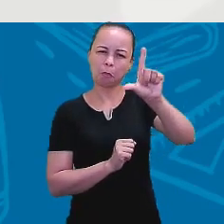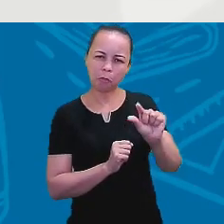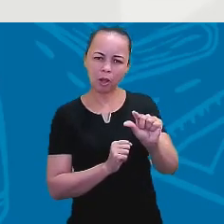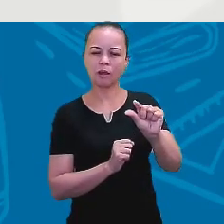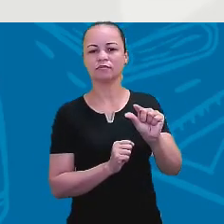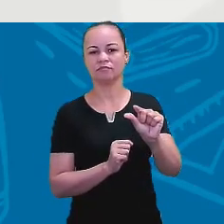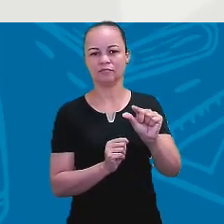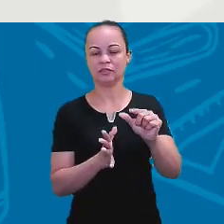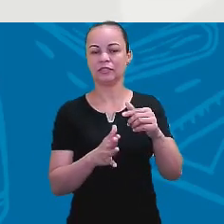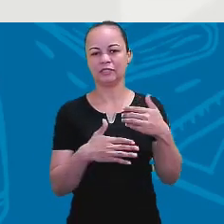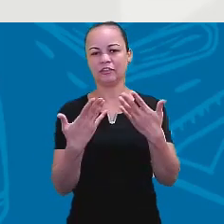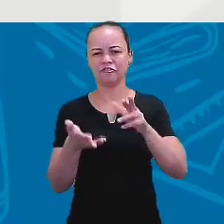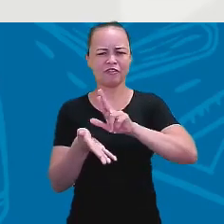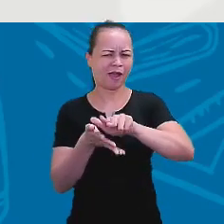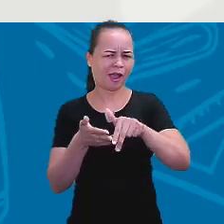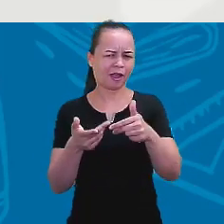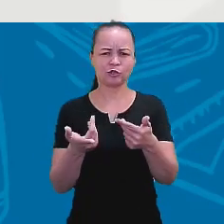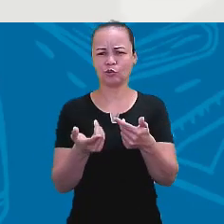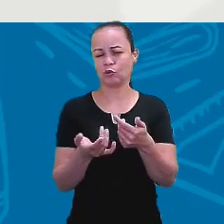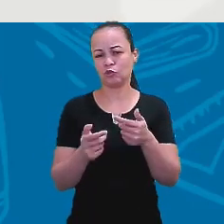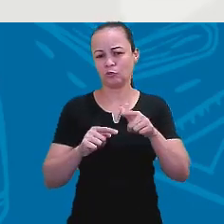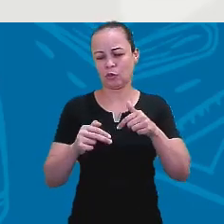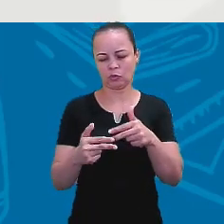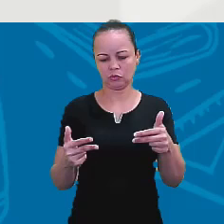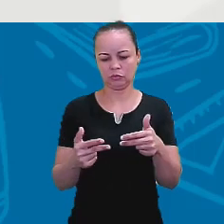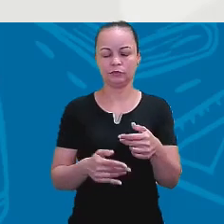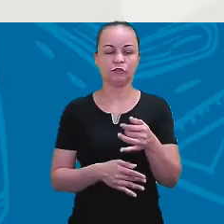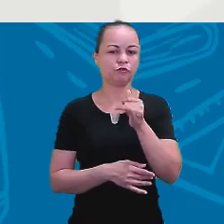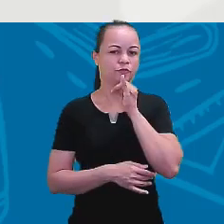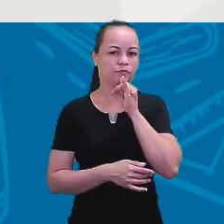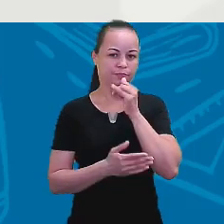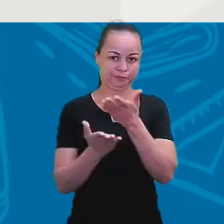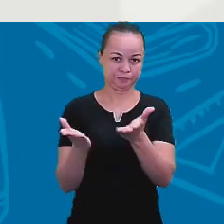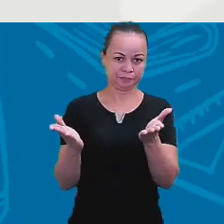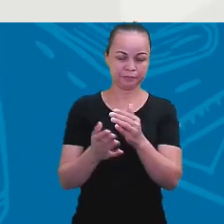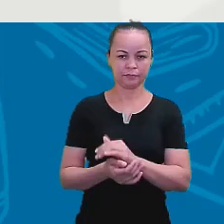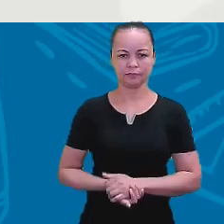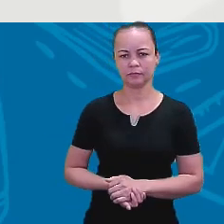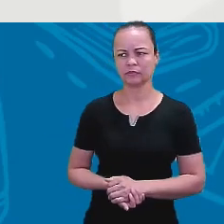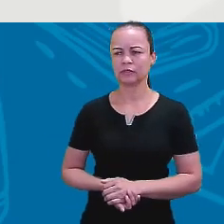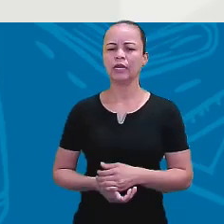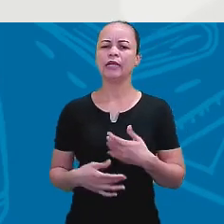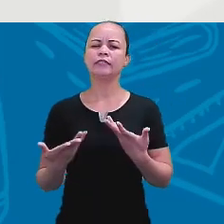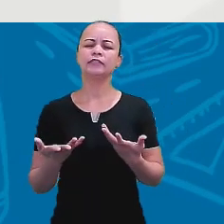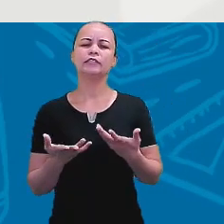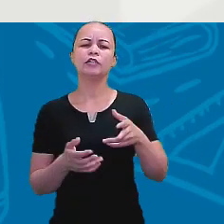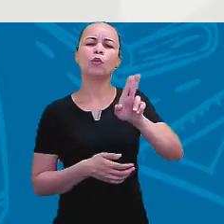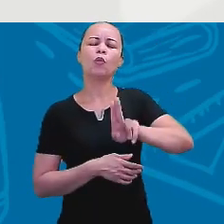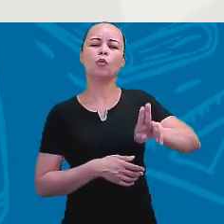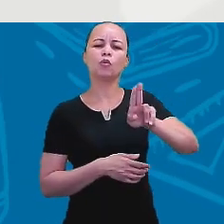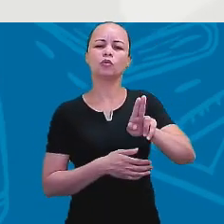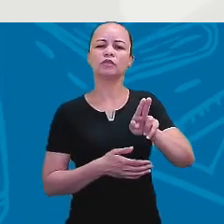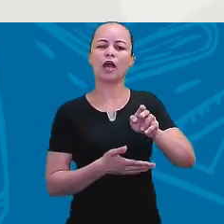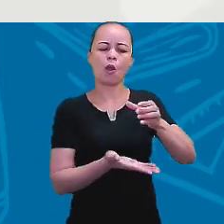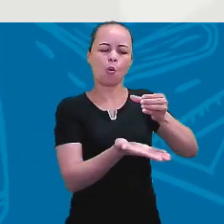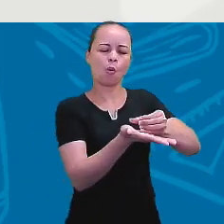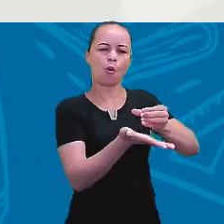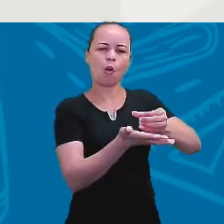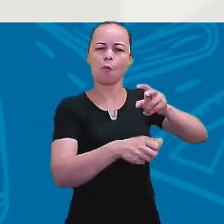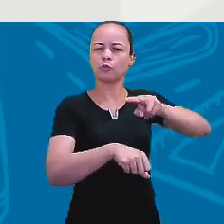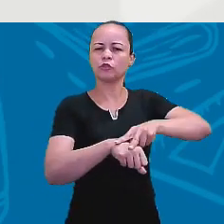determinados produtos, tá certo? E eu vou dar um exemplo para vocês aqui. Entre usar um copo de vidro e um